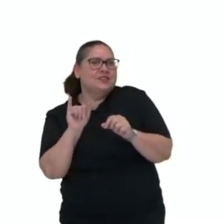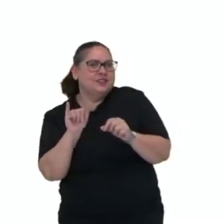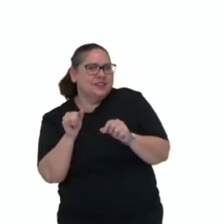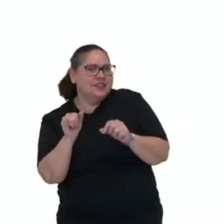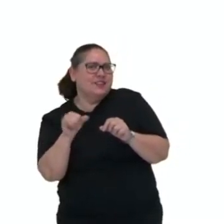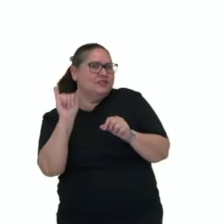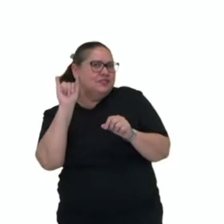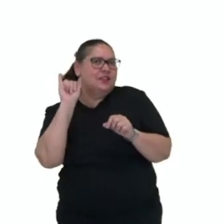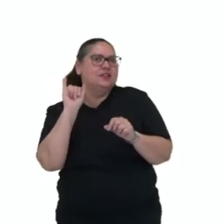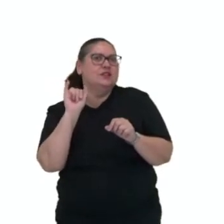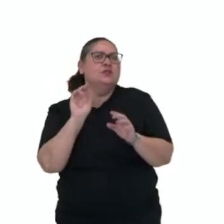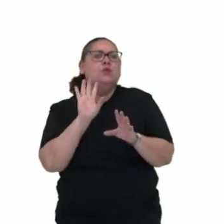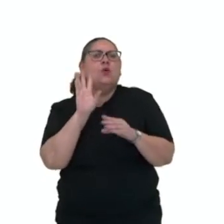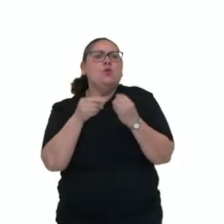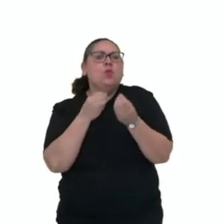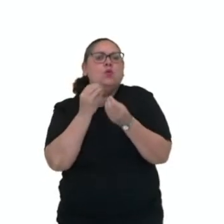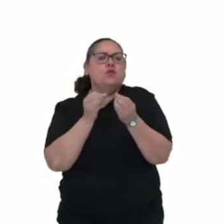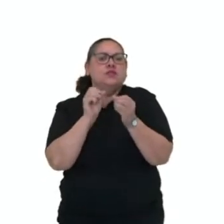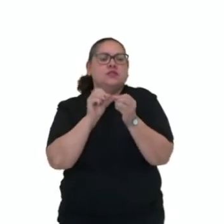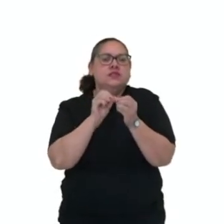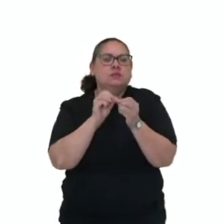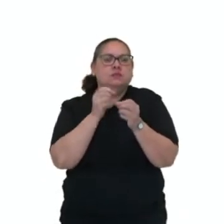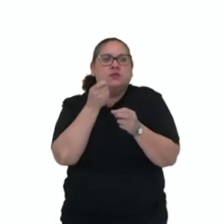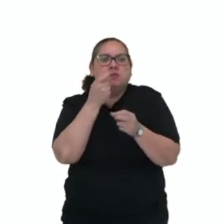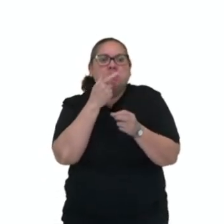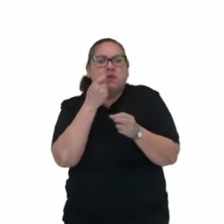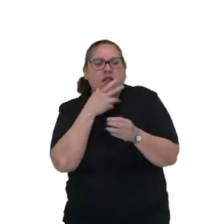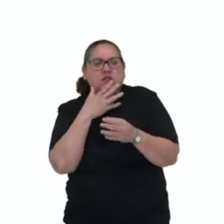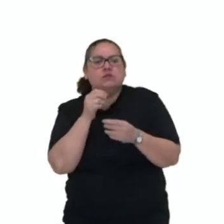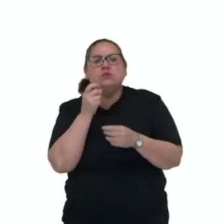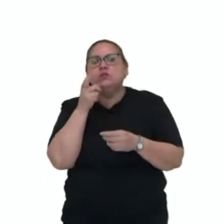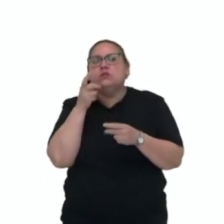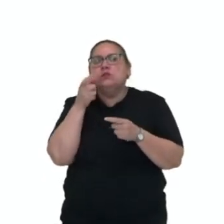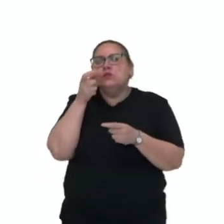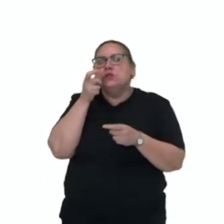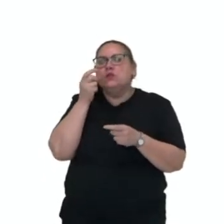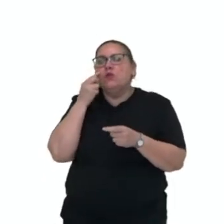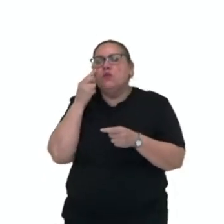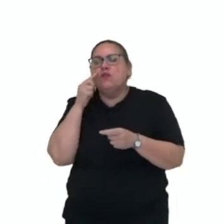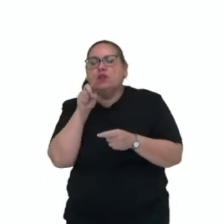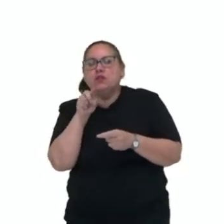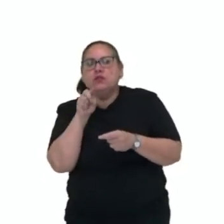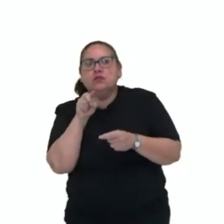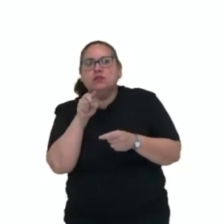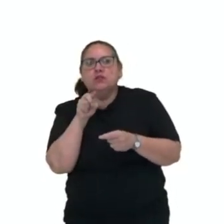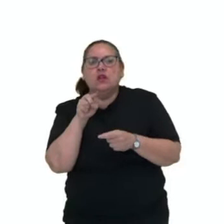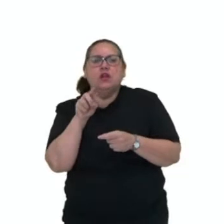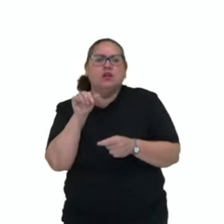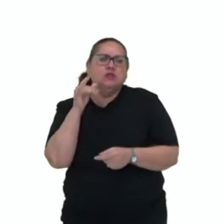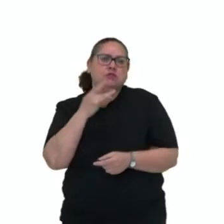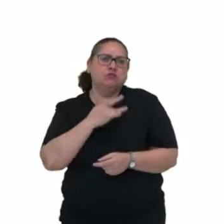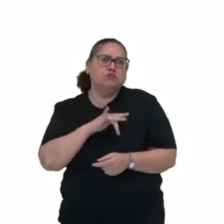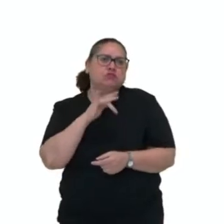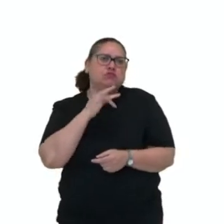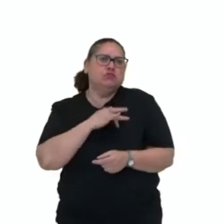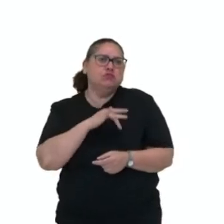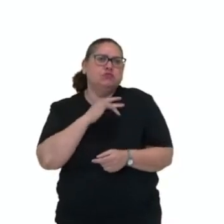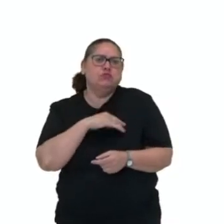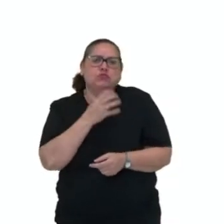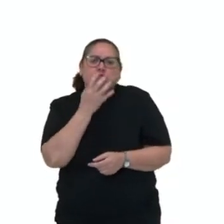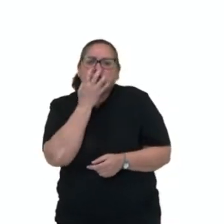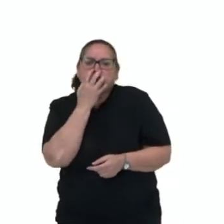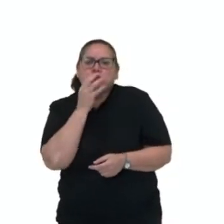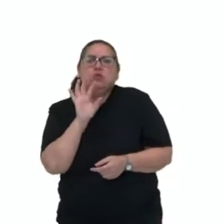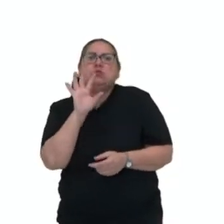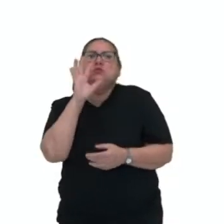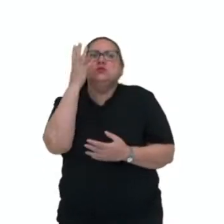doenças causadas por vírus. Vamos observar essa imagem. Que dó do cachorrinho, o que está acontecendo